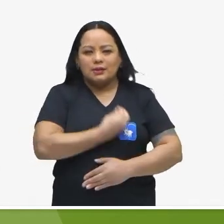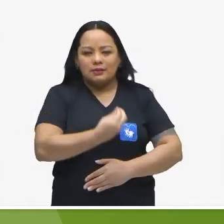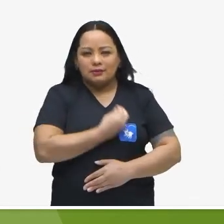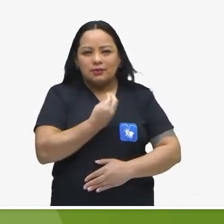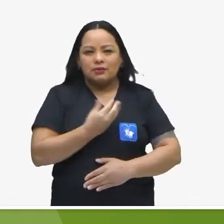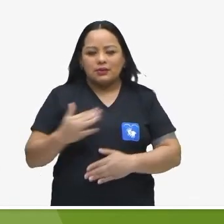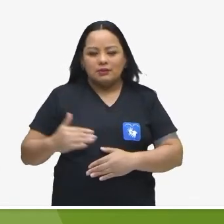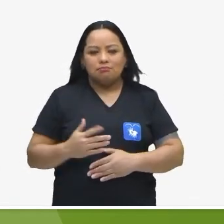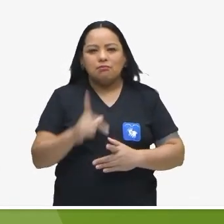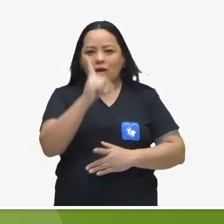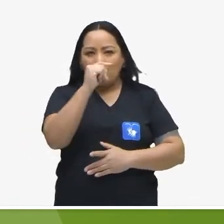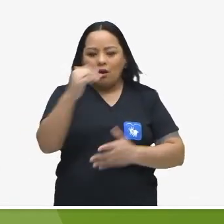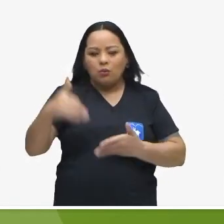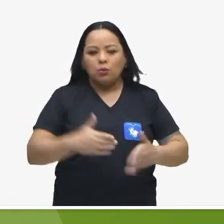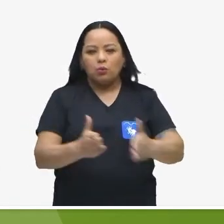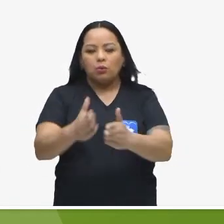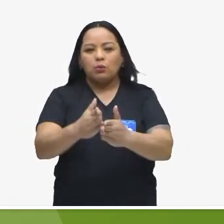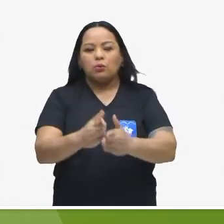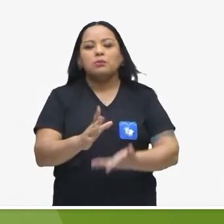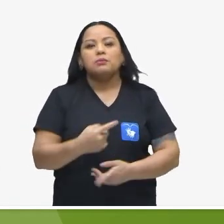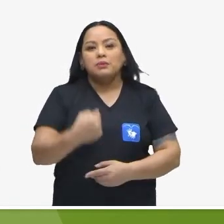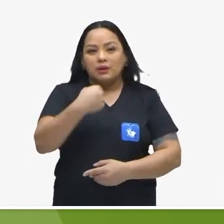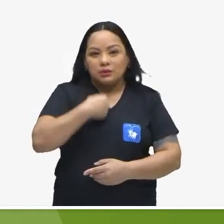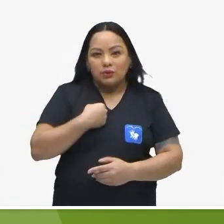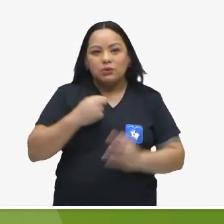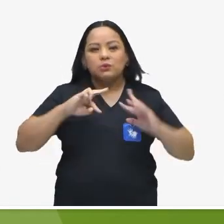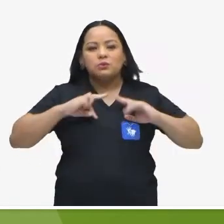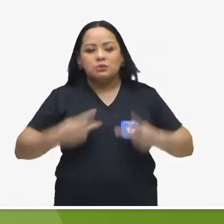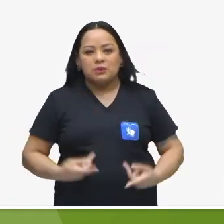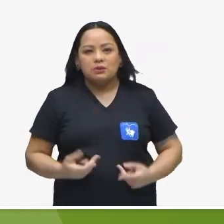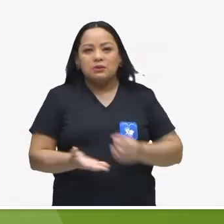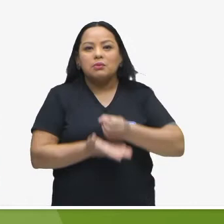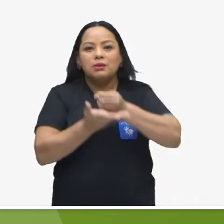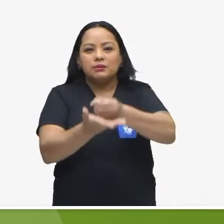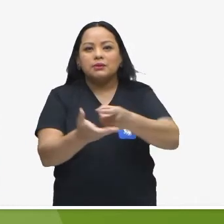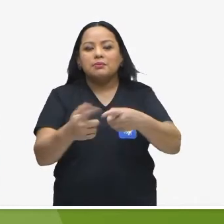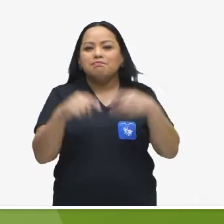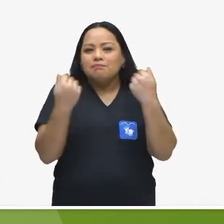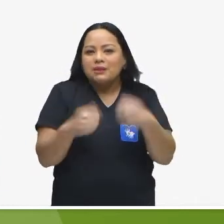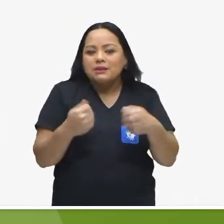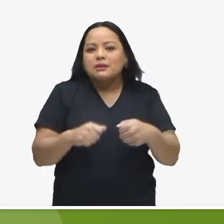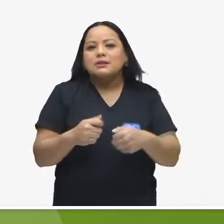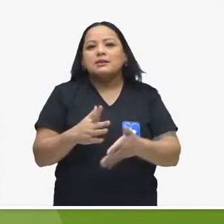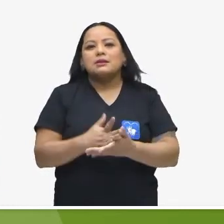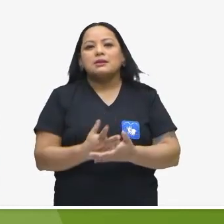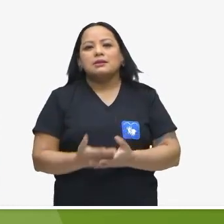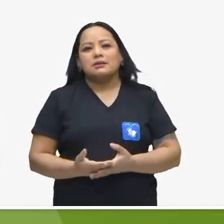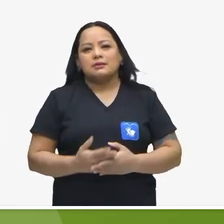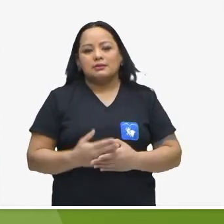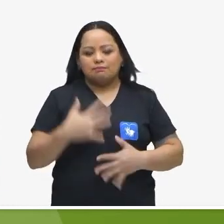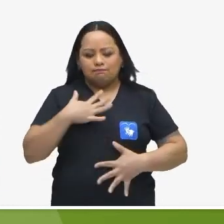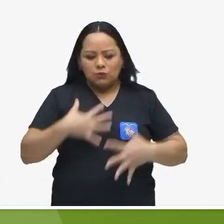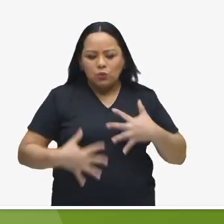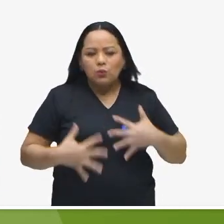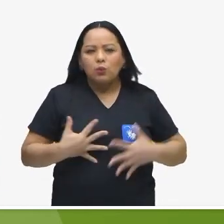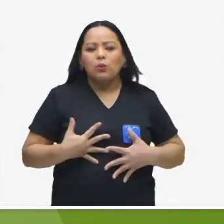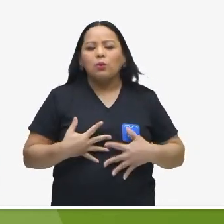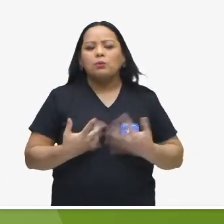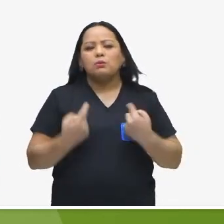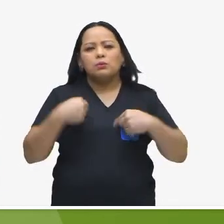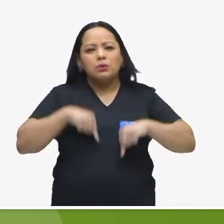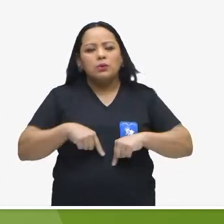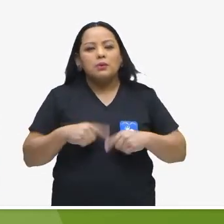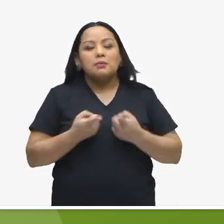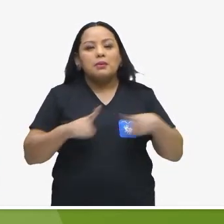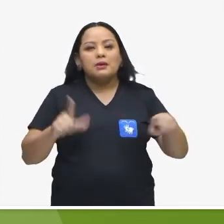nós é um recurso. A gente precisa da água para as atividades dentro do nosso corpo. Mas tem outros seres